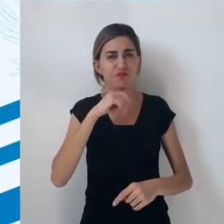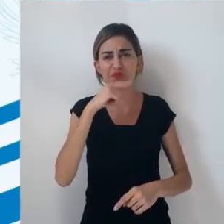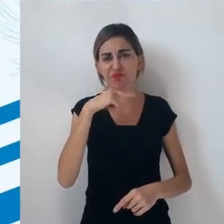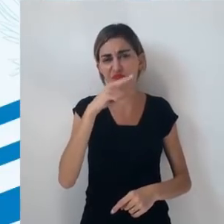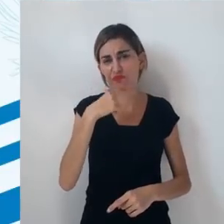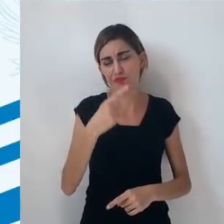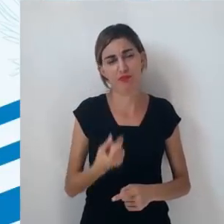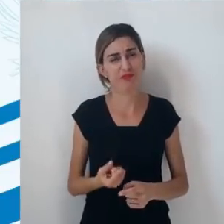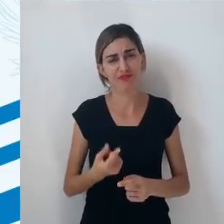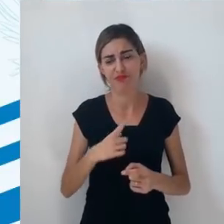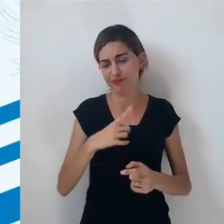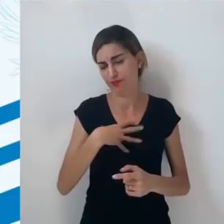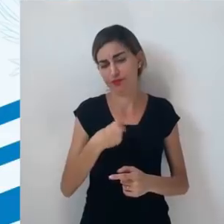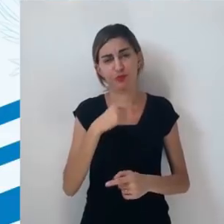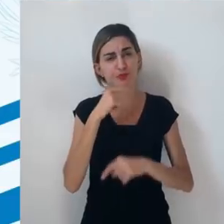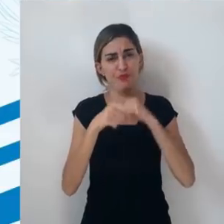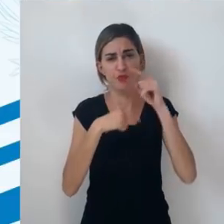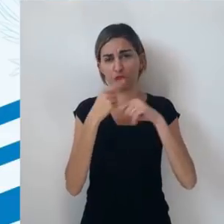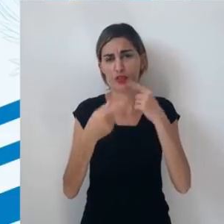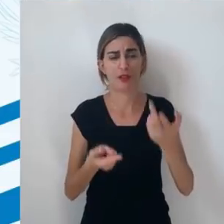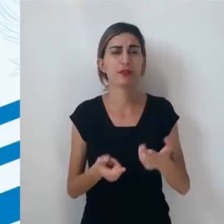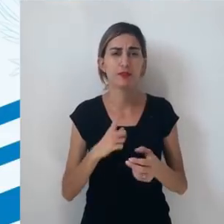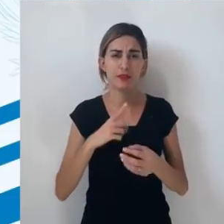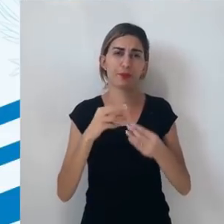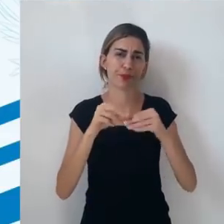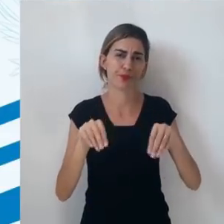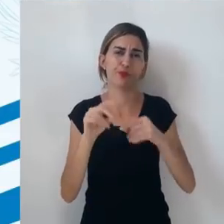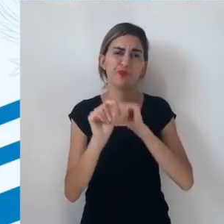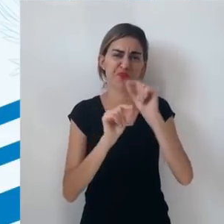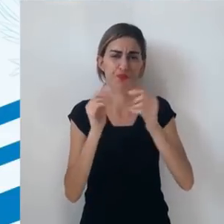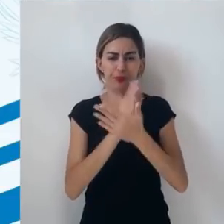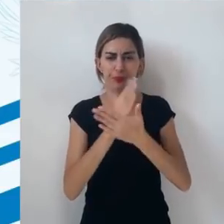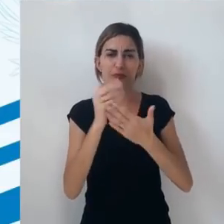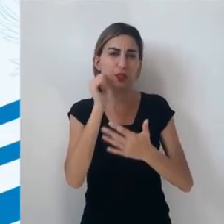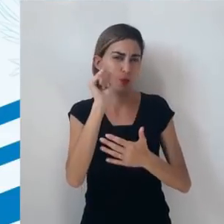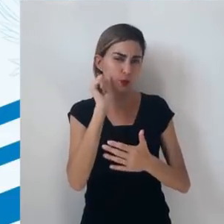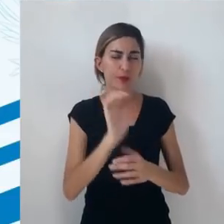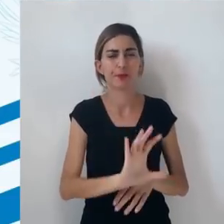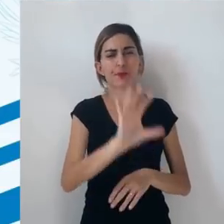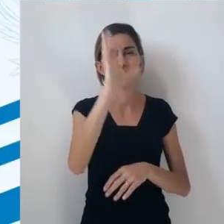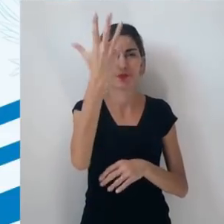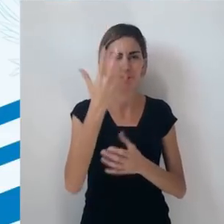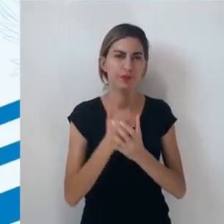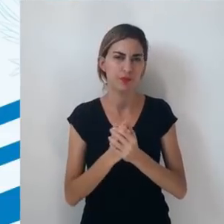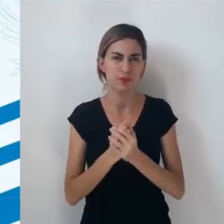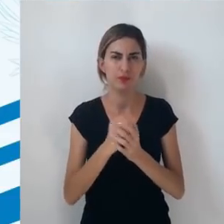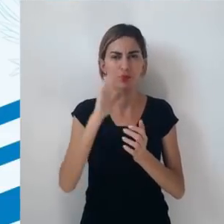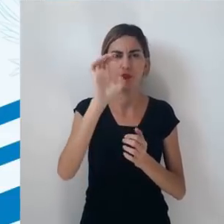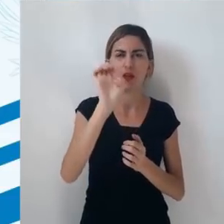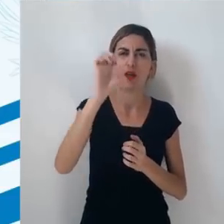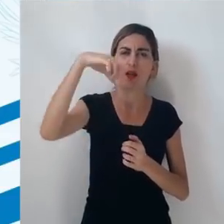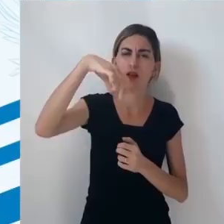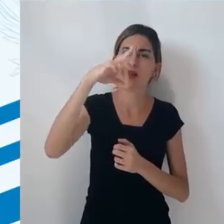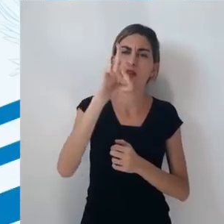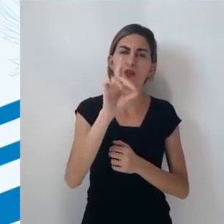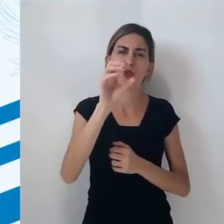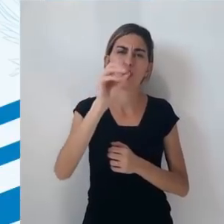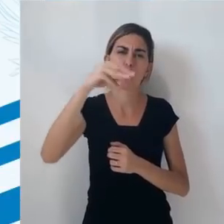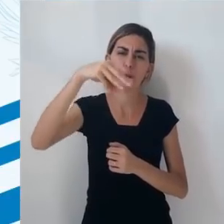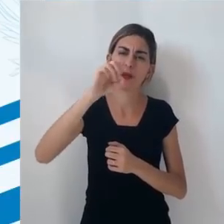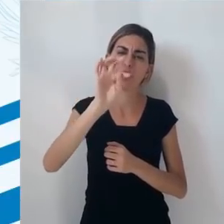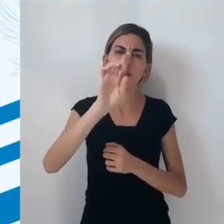filho. E a gente tem algumas causas para isso. Na mulher acontece a